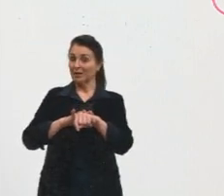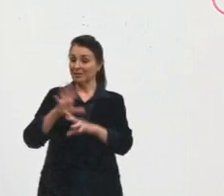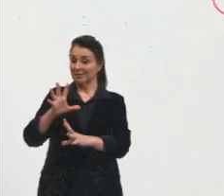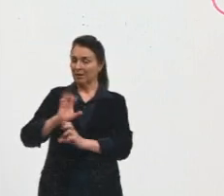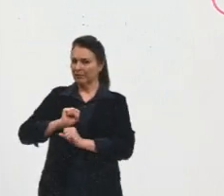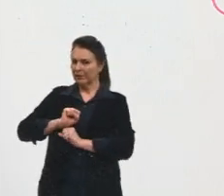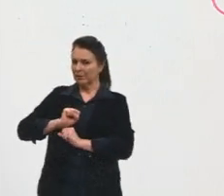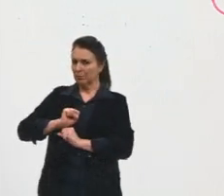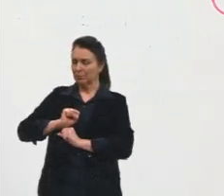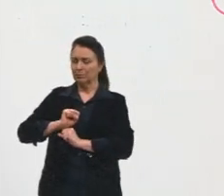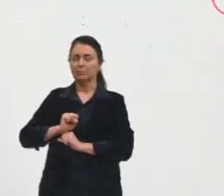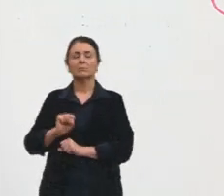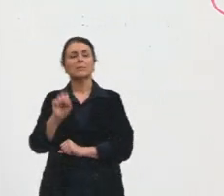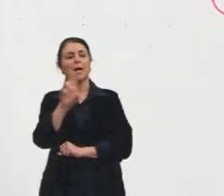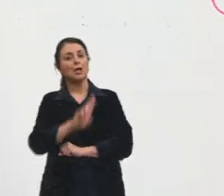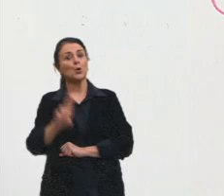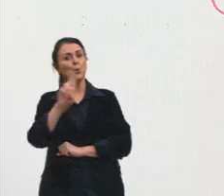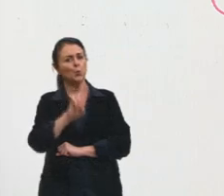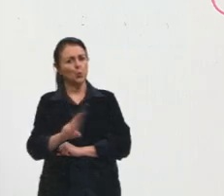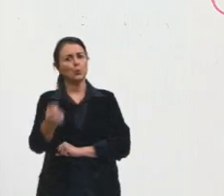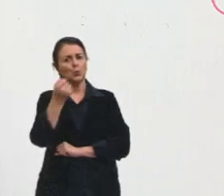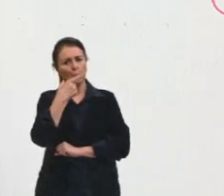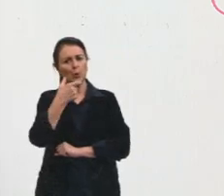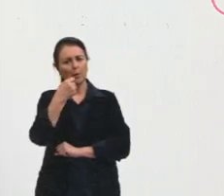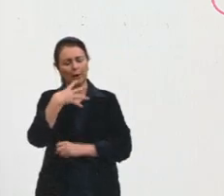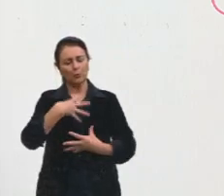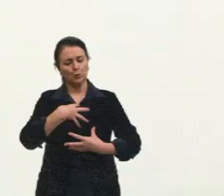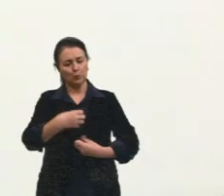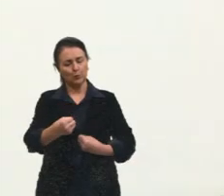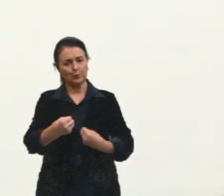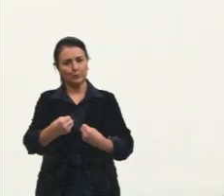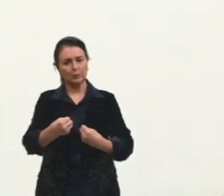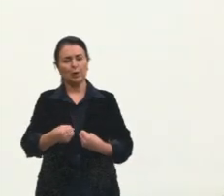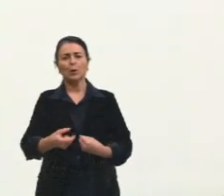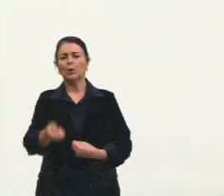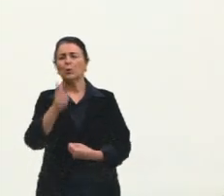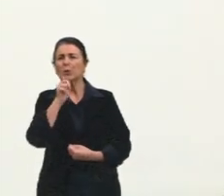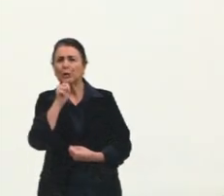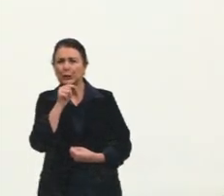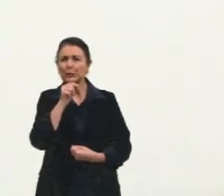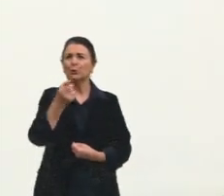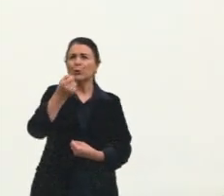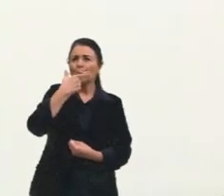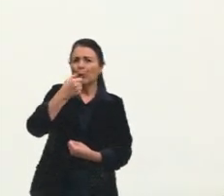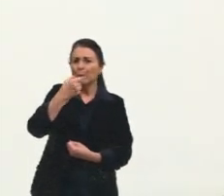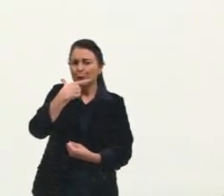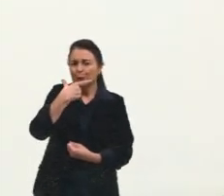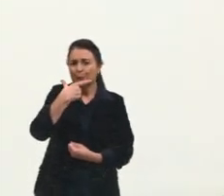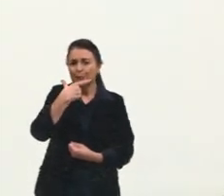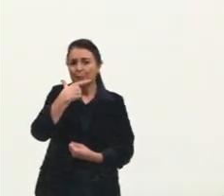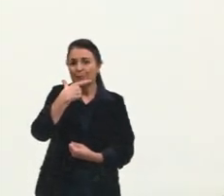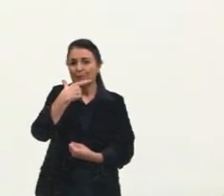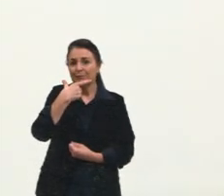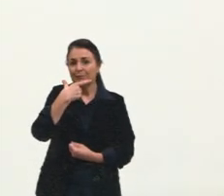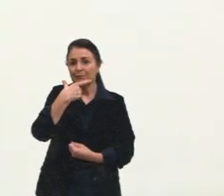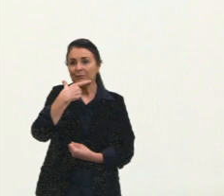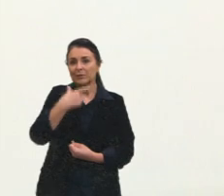eu tomo antibiótico eu tomo líquido lá ou um lá o comprimido